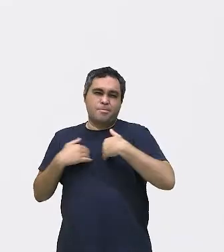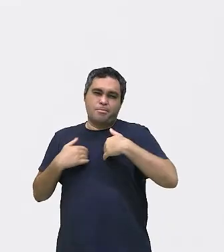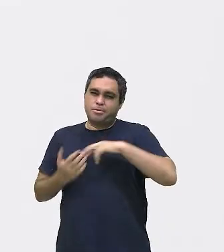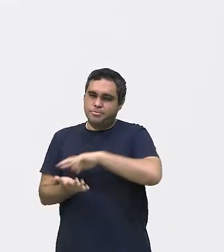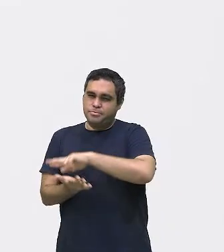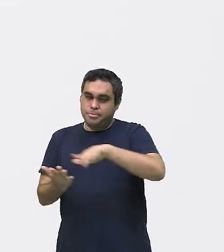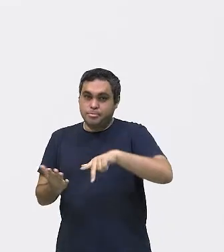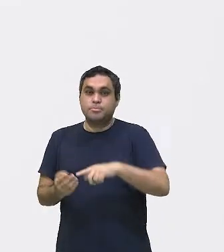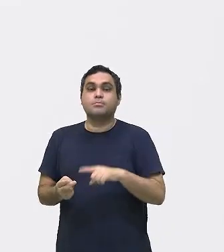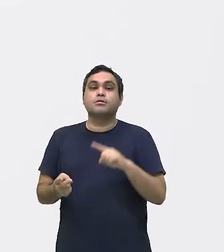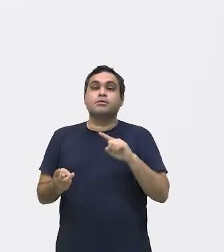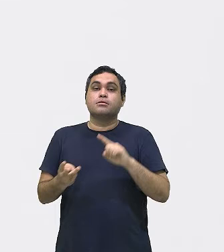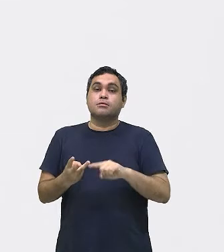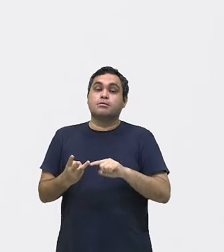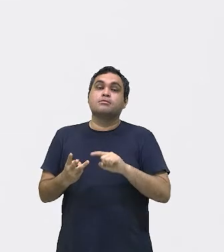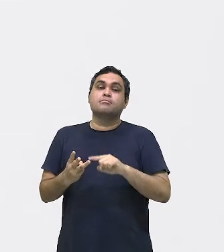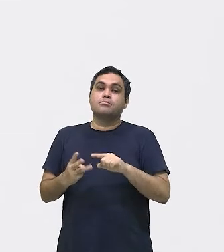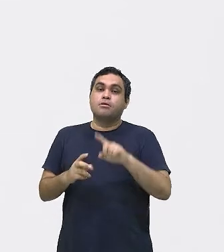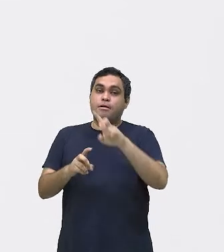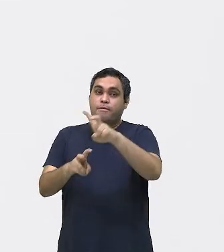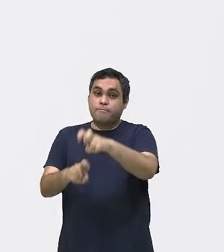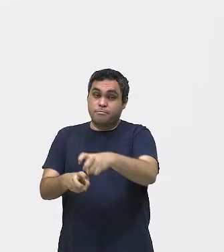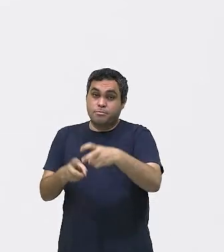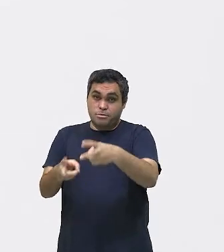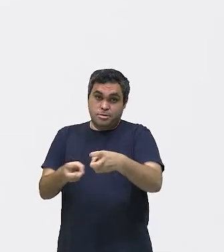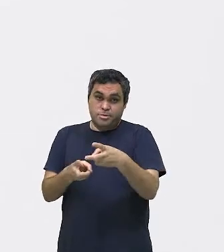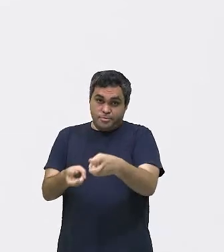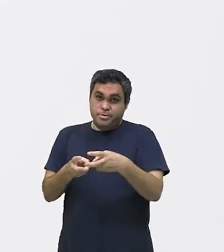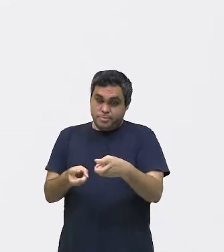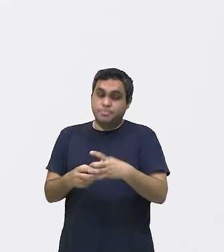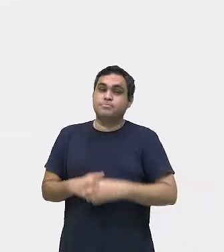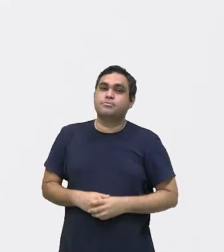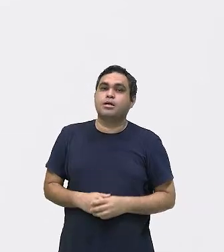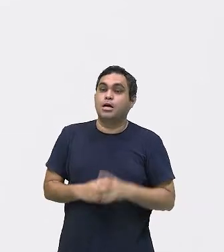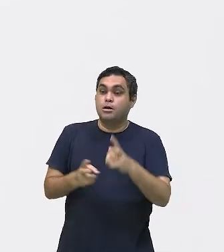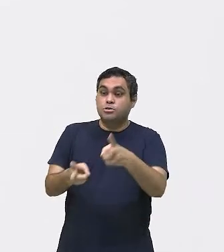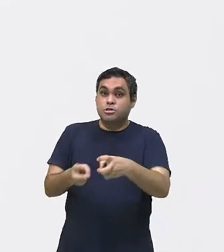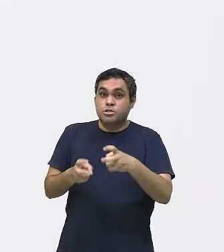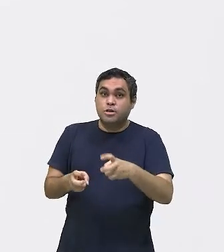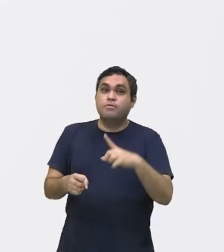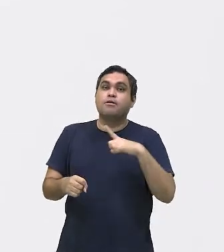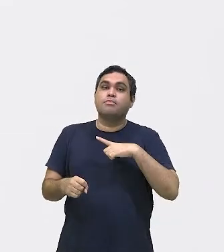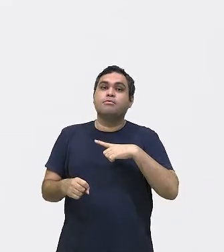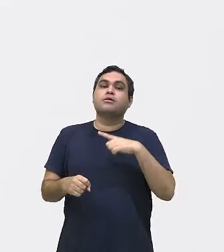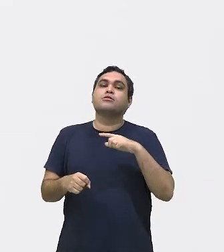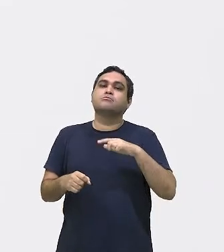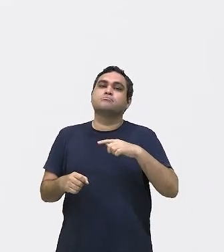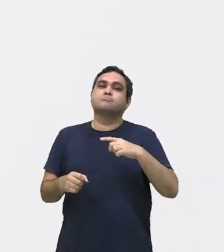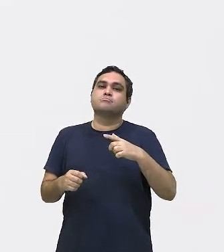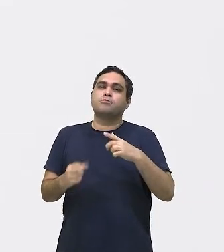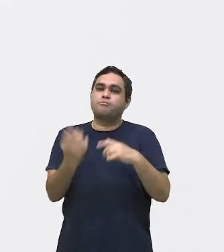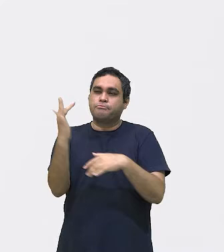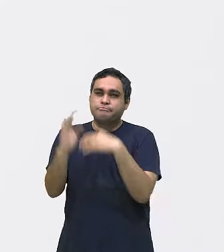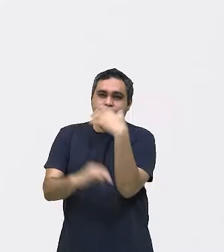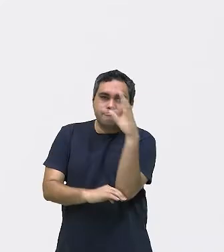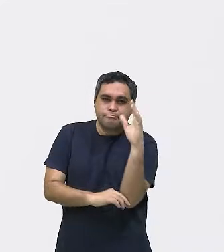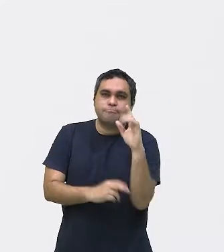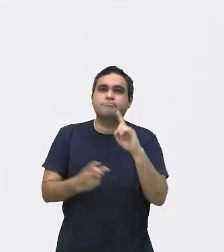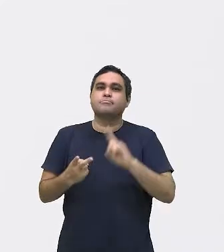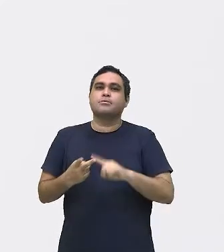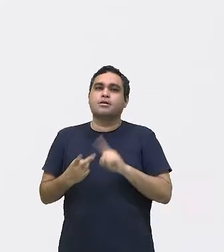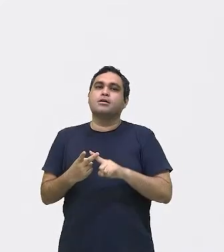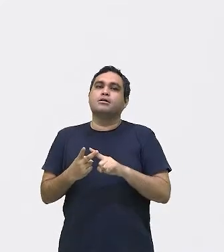e também do extrativismo, tá? Lembrando que o extrativismo, a gente tem aí o extrativismo vegetal, o